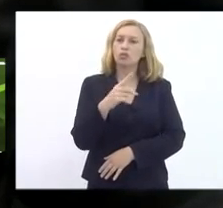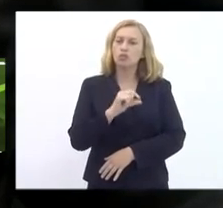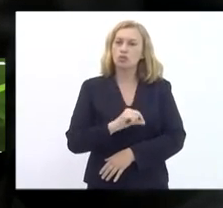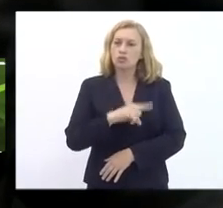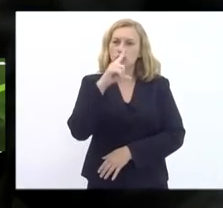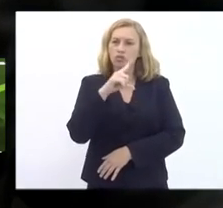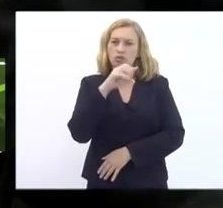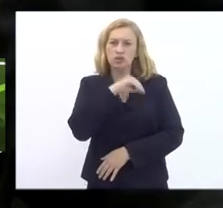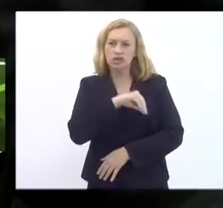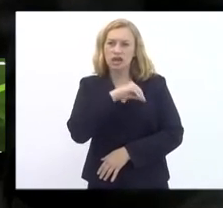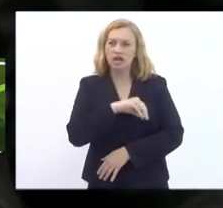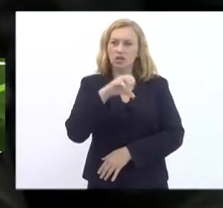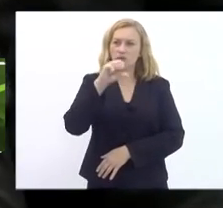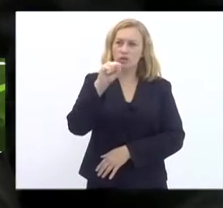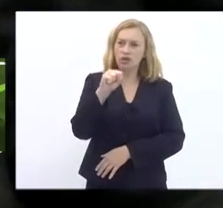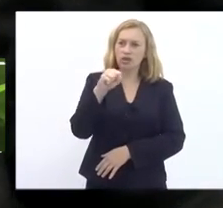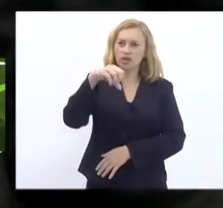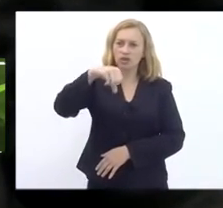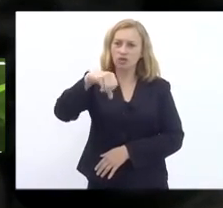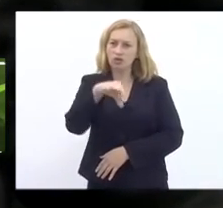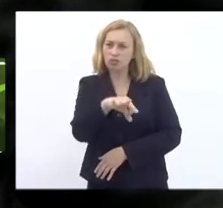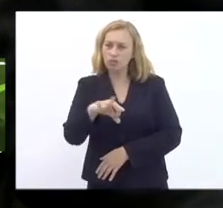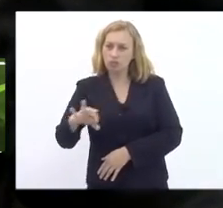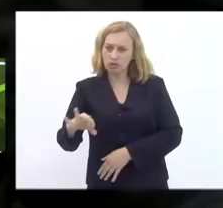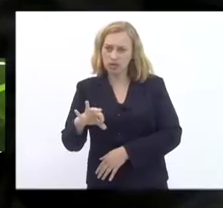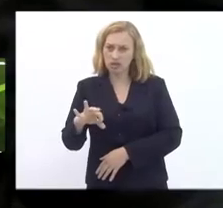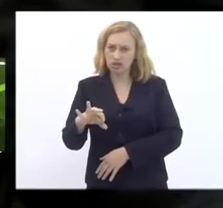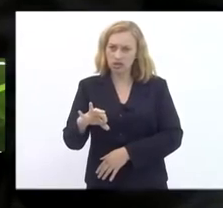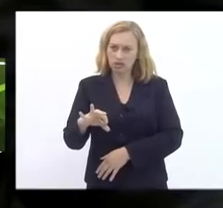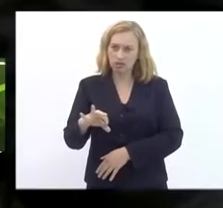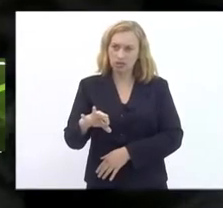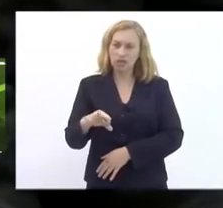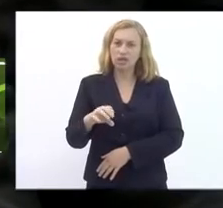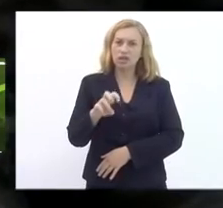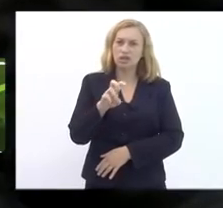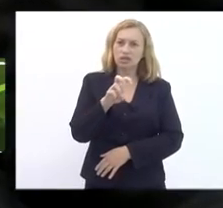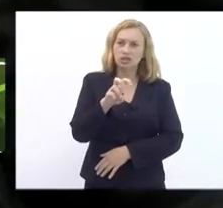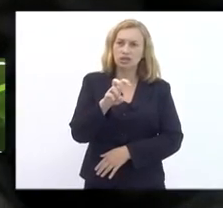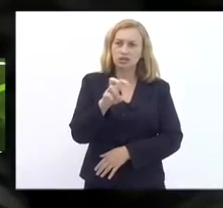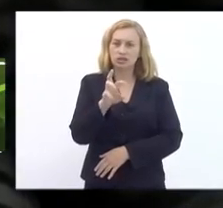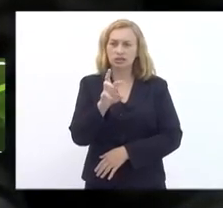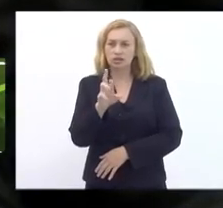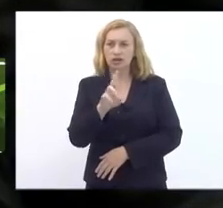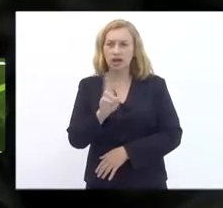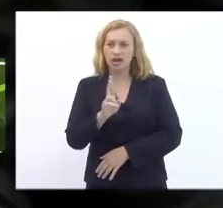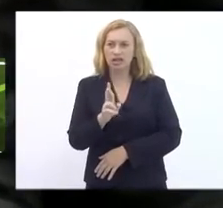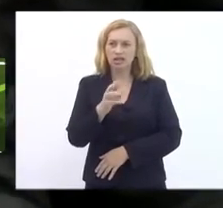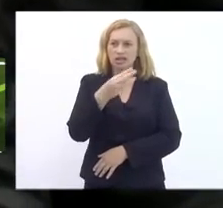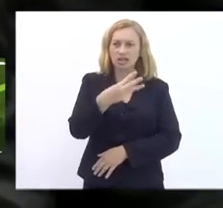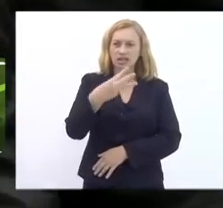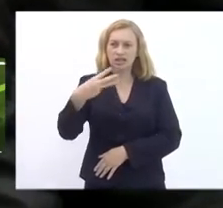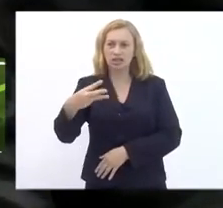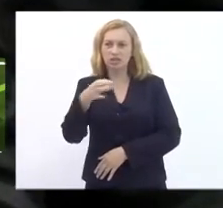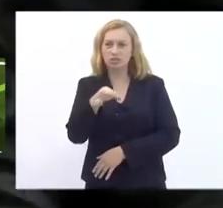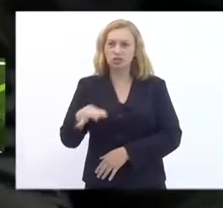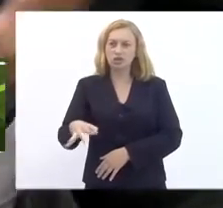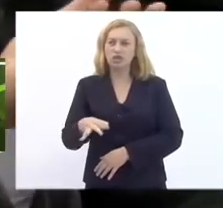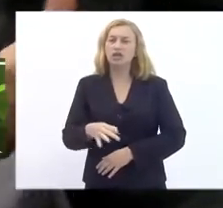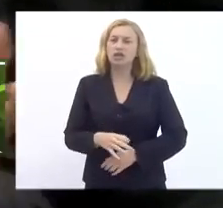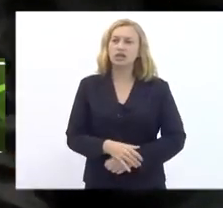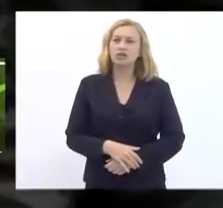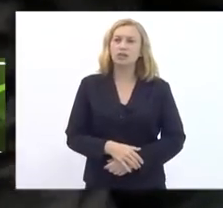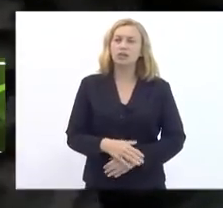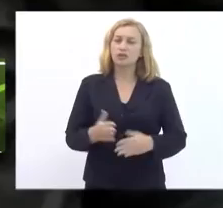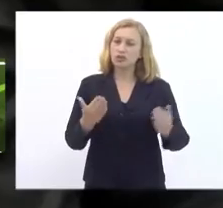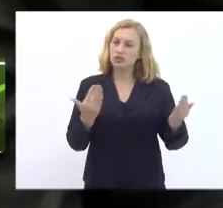89%. Se ficasse em R$ 5,00, seria 36%. Então, assim, é uma análise, basicamente, a partir do perfil